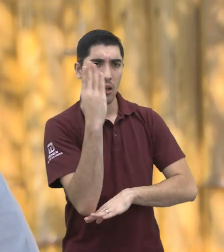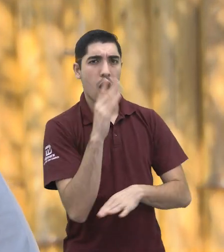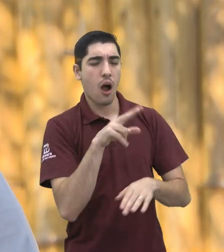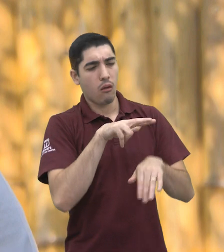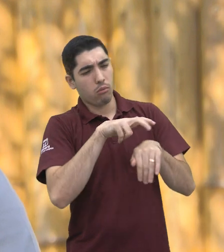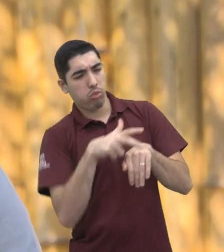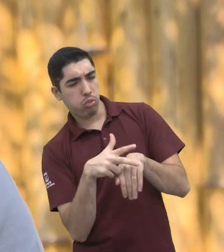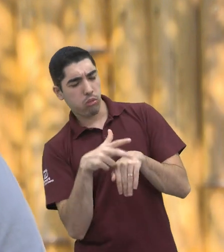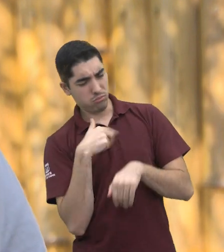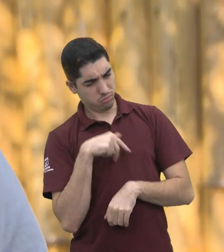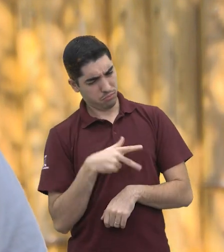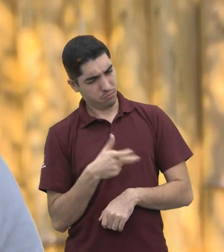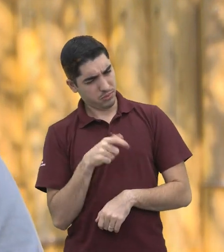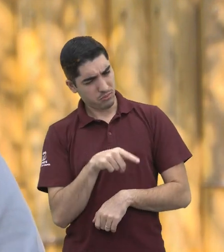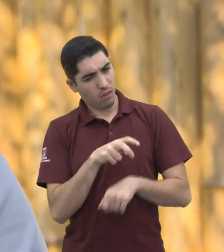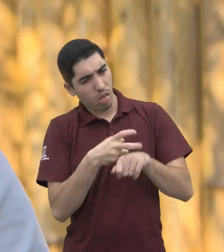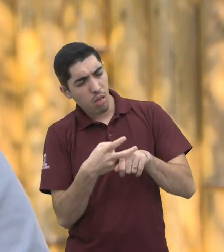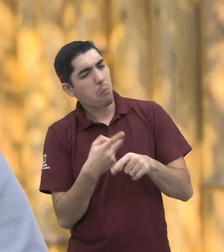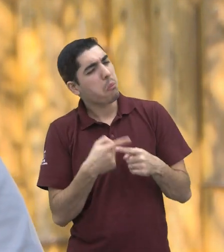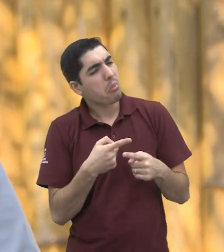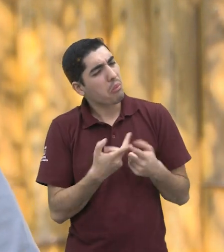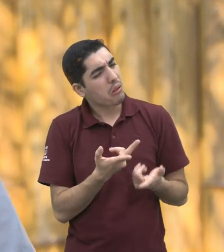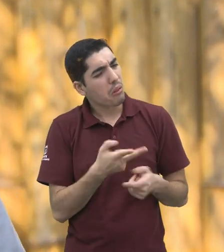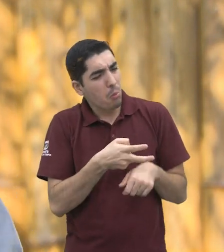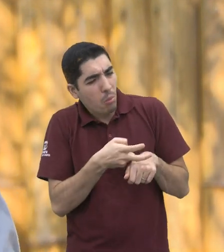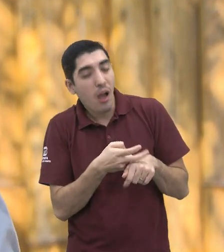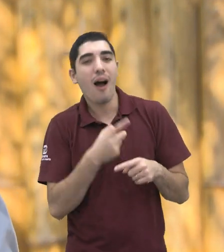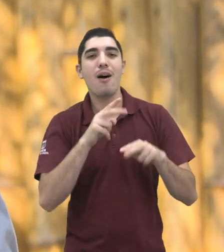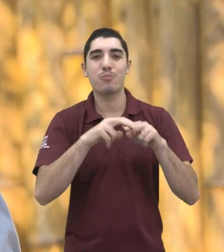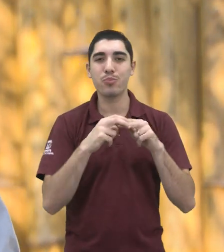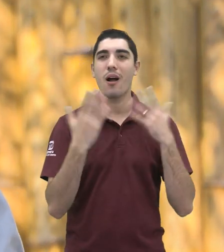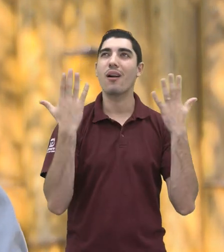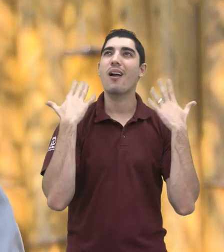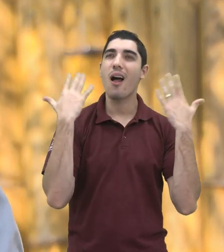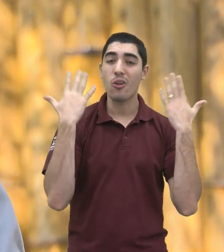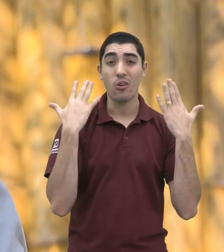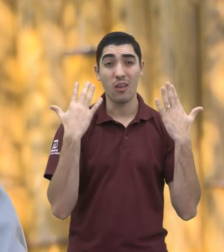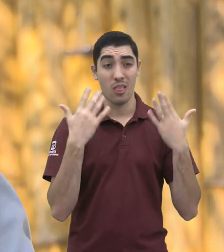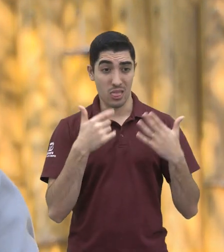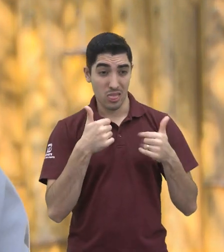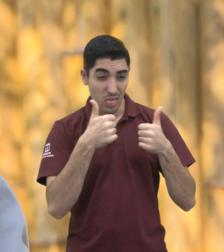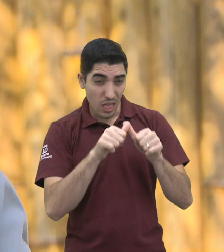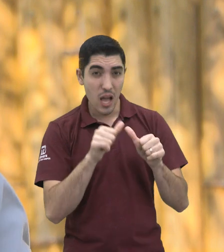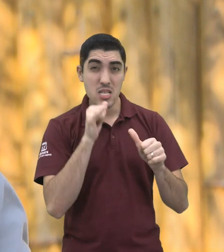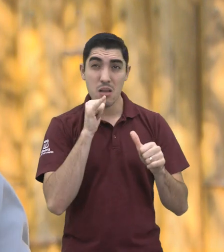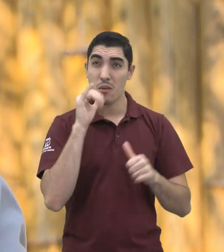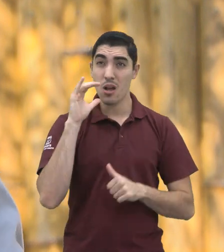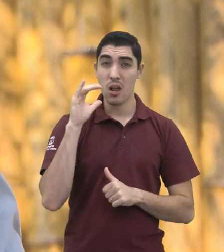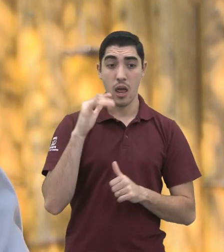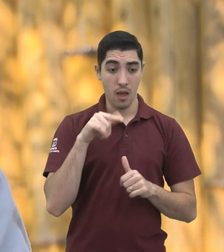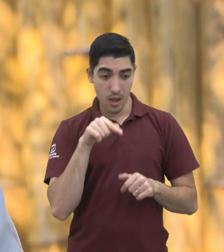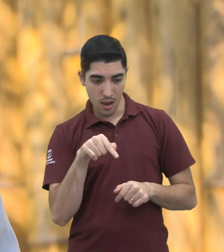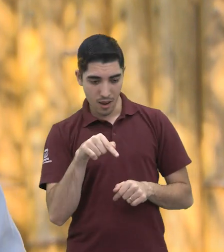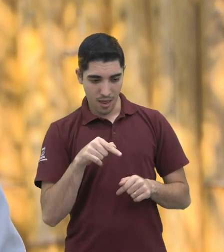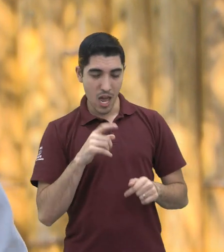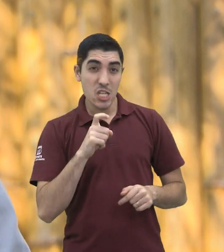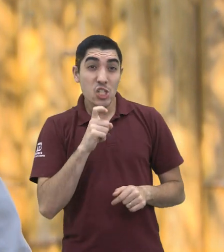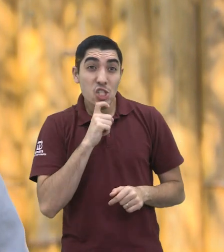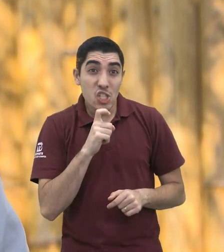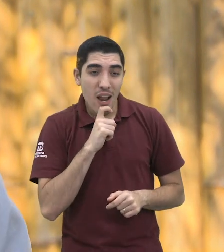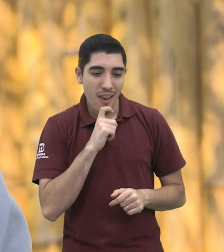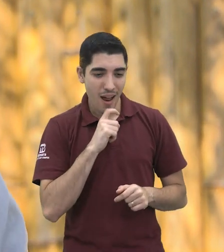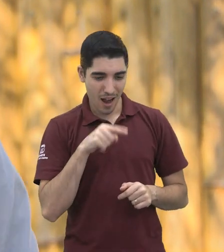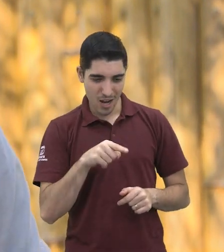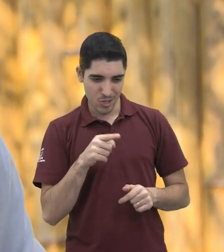madeirinha deles ali e ficavam esticadinho. Uhum. Aí era por causa do calor, porque quando eles estão em contato com alguma superfície mais